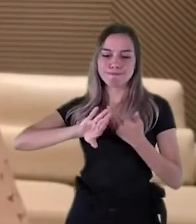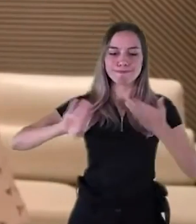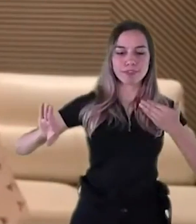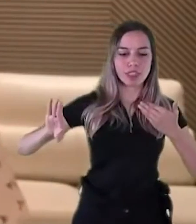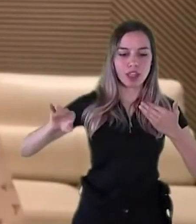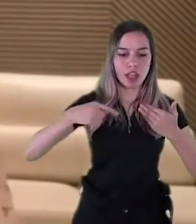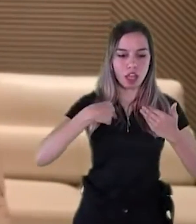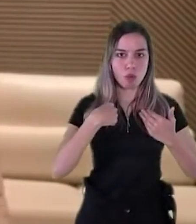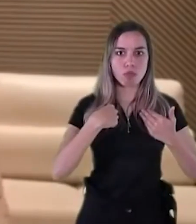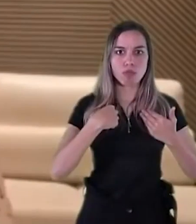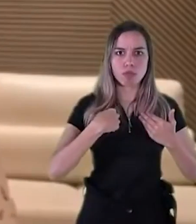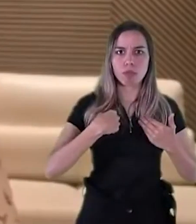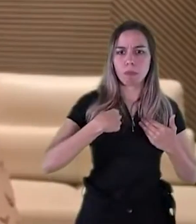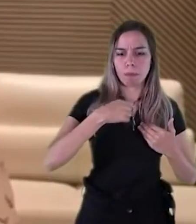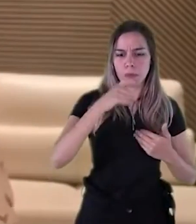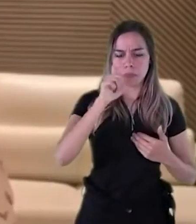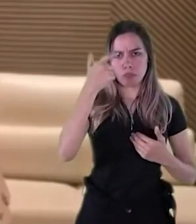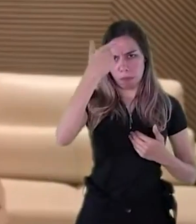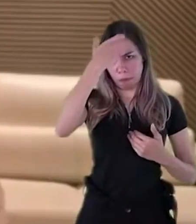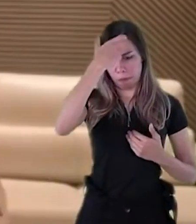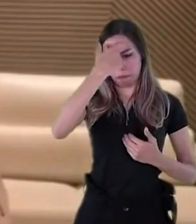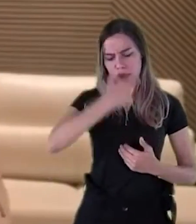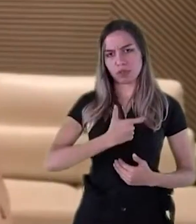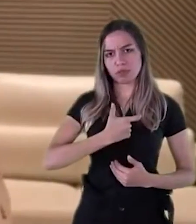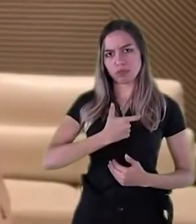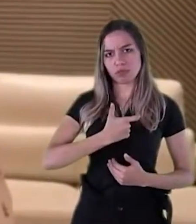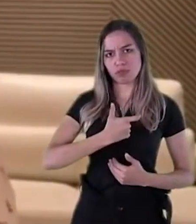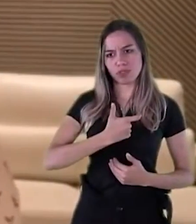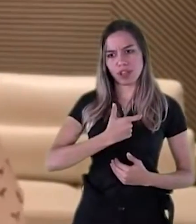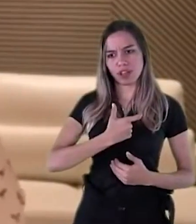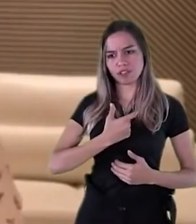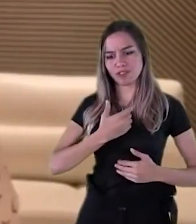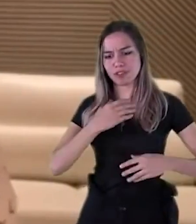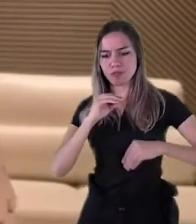que eu sou se misturou muito no que eu faço,